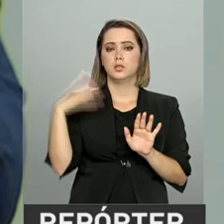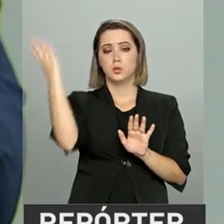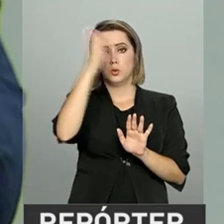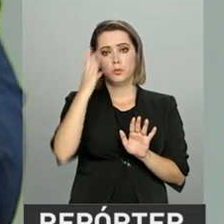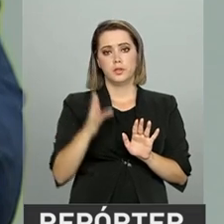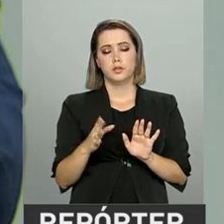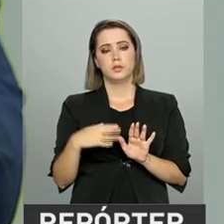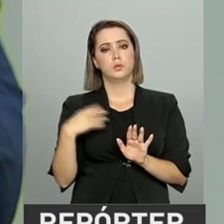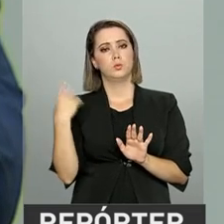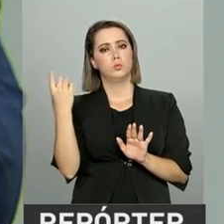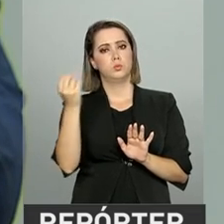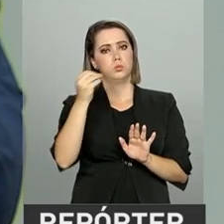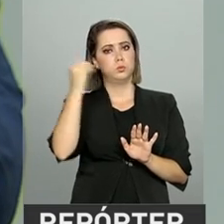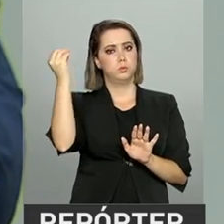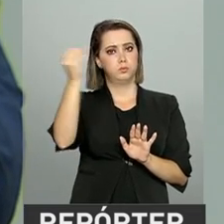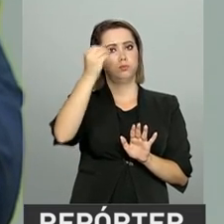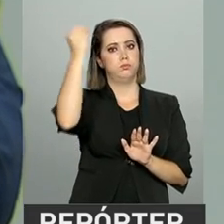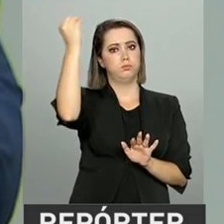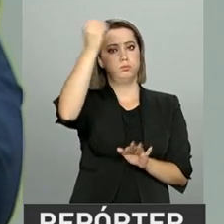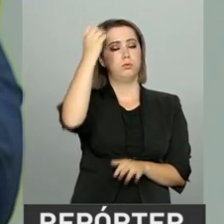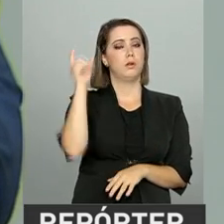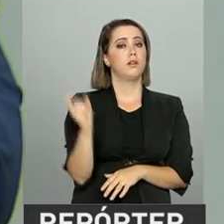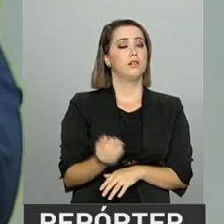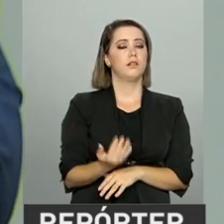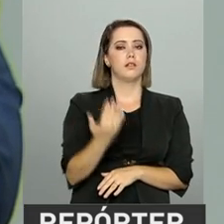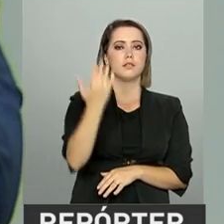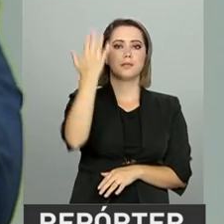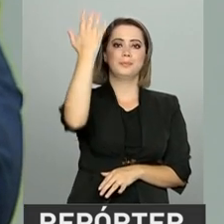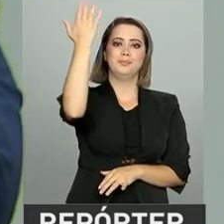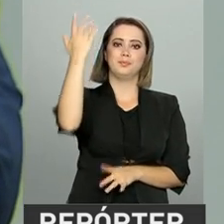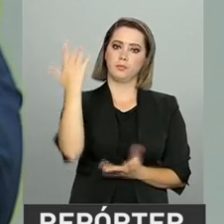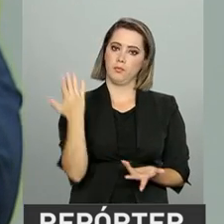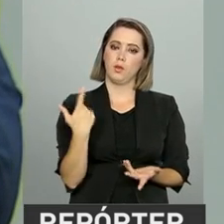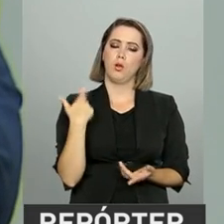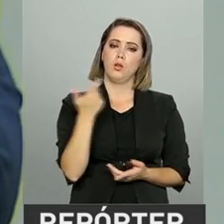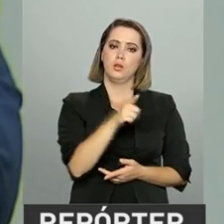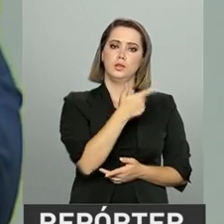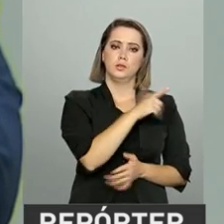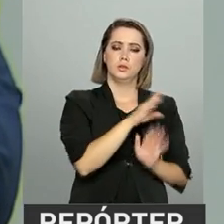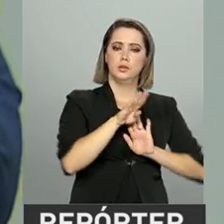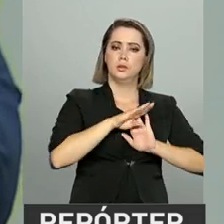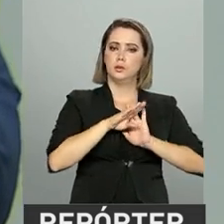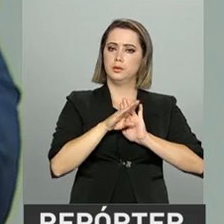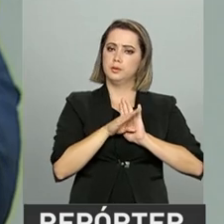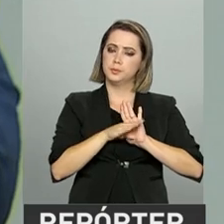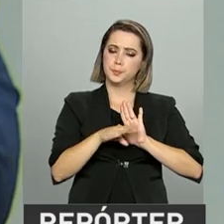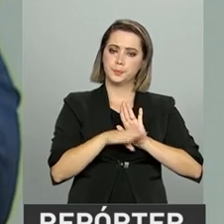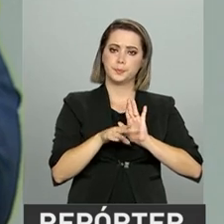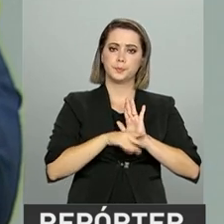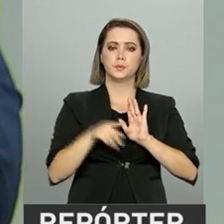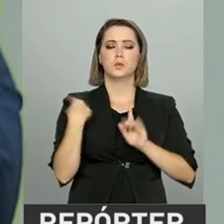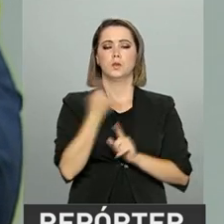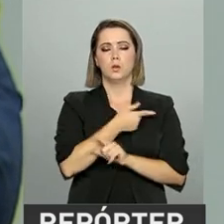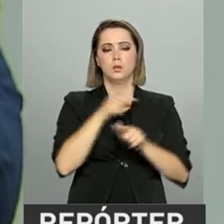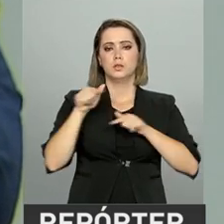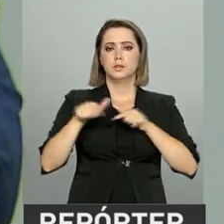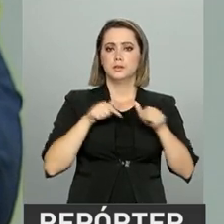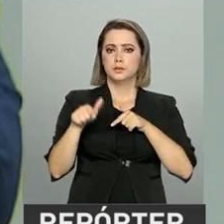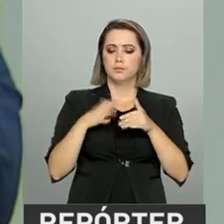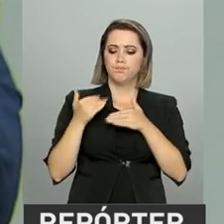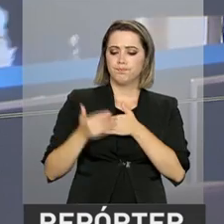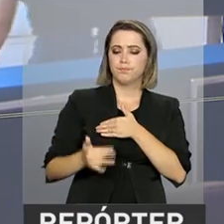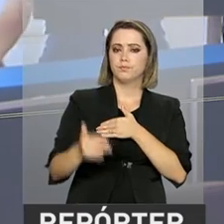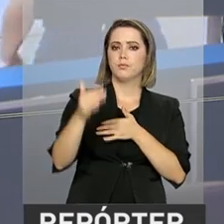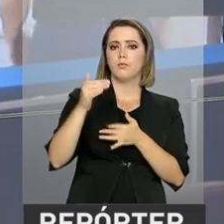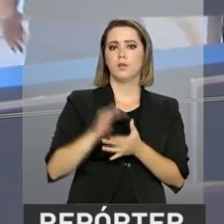está subindo não é crescendo eh e de outras tantas medidas que vem sendo tomadas ao longo do